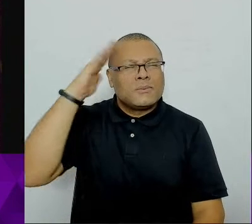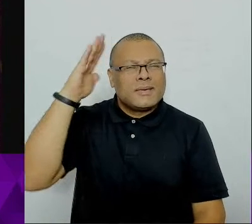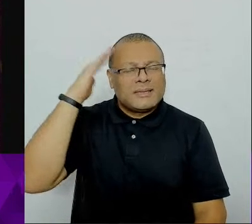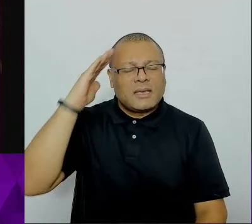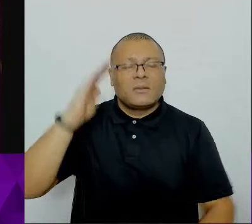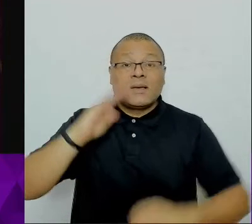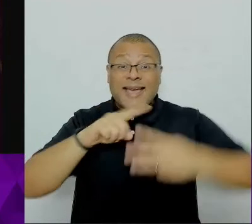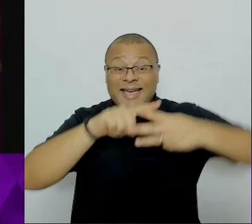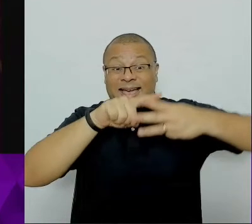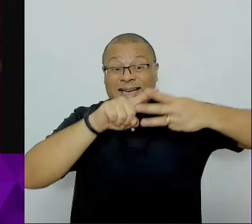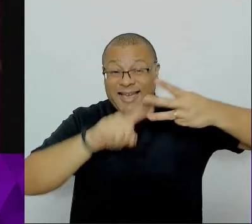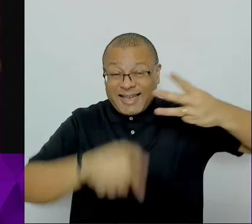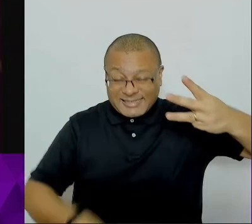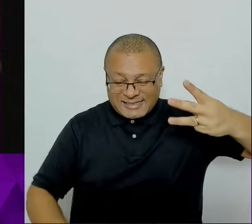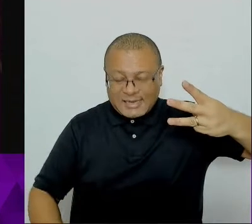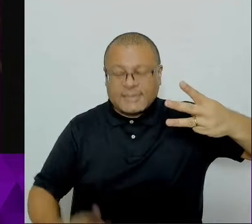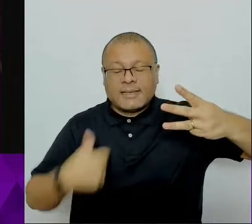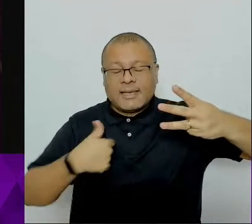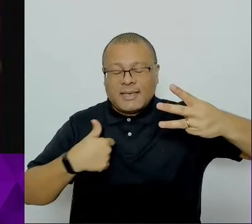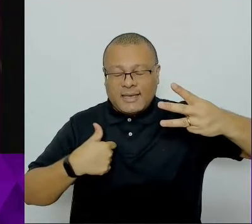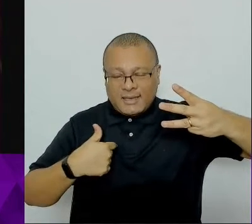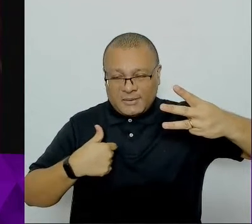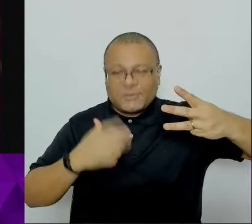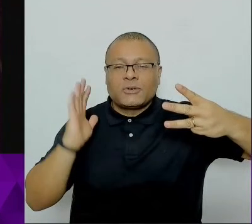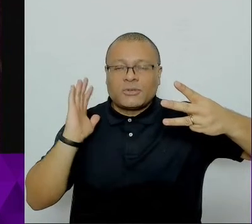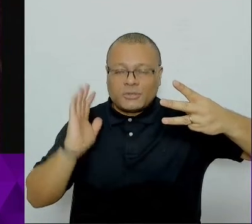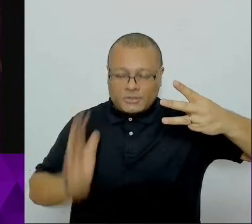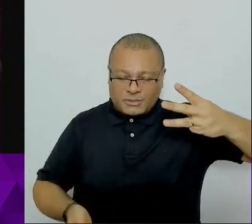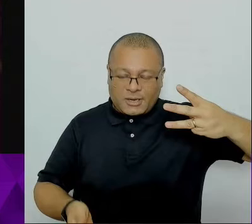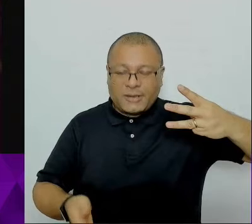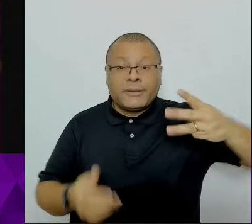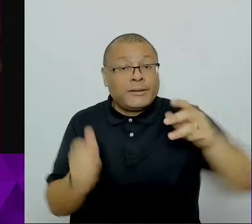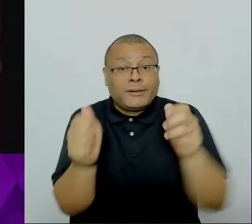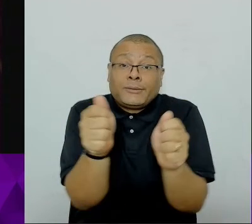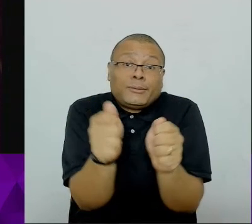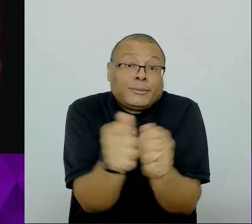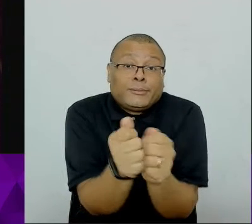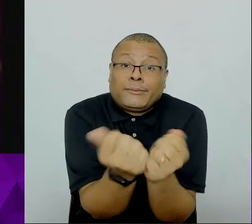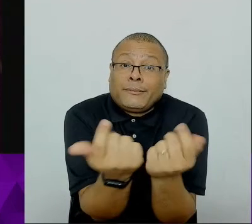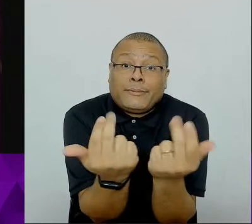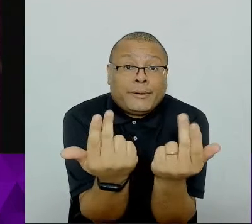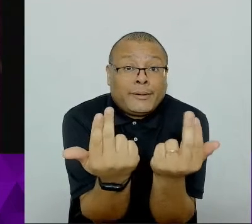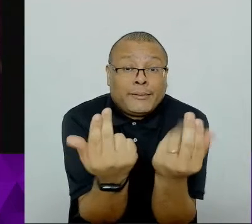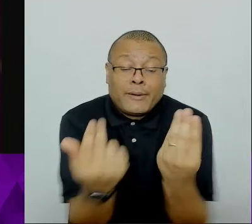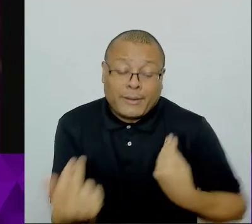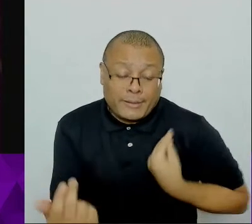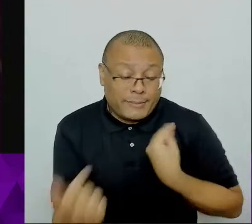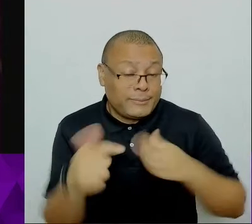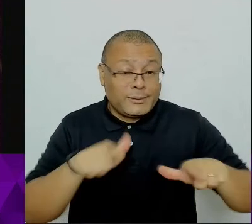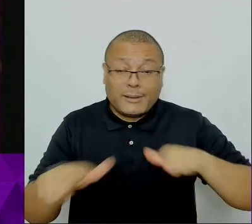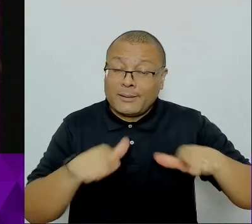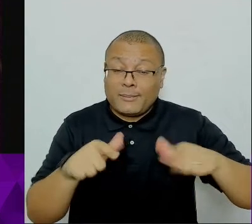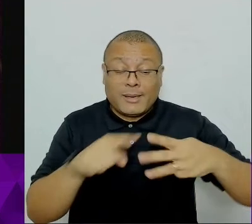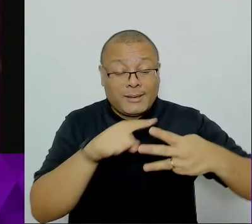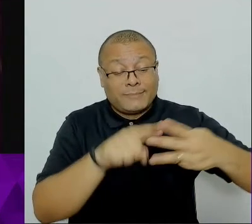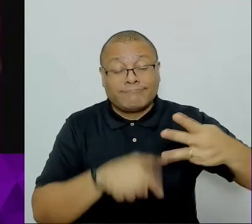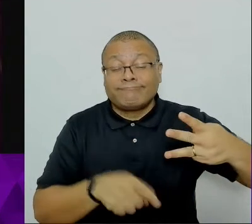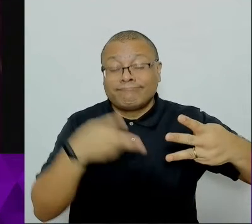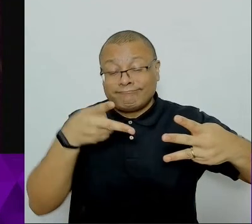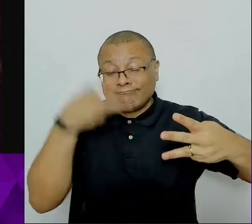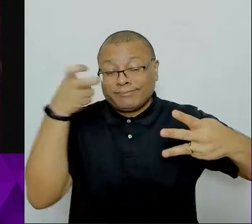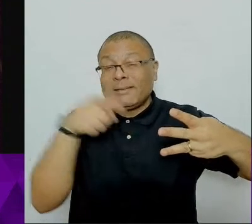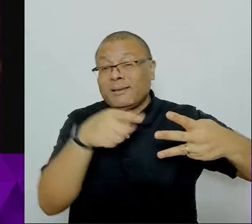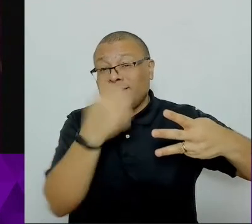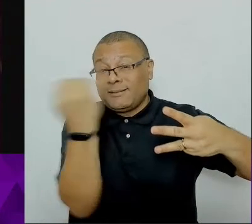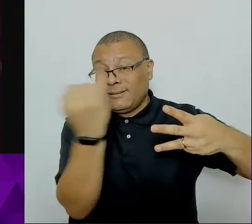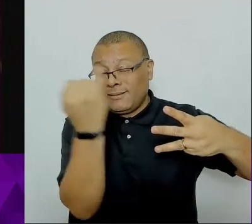habilidades, assim, eu estou, né, a gente está junto no mesmo barco. Né? Então eu vejo como essas habilidades são importantes. Mas também